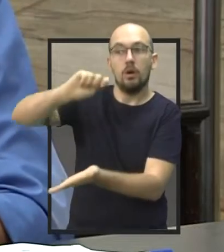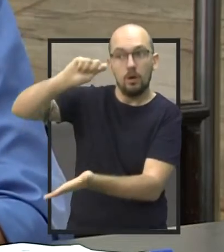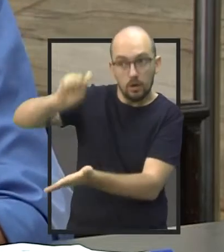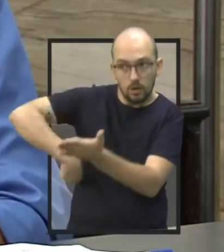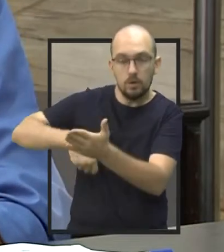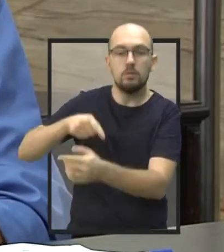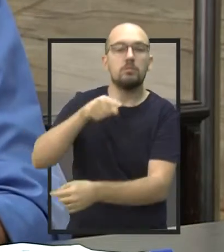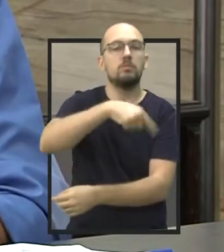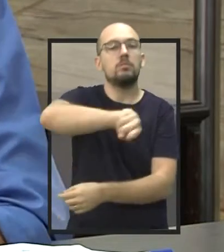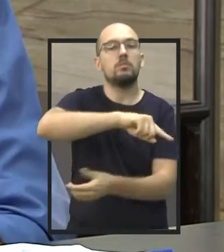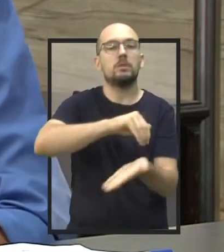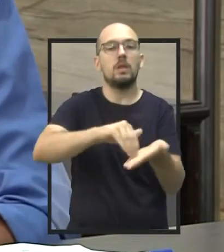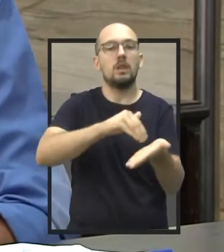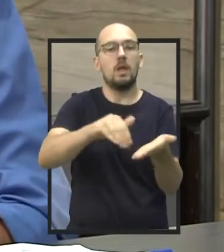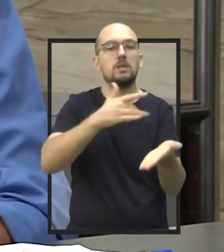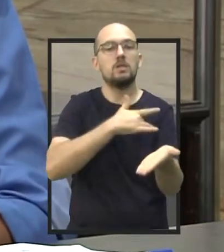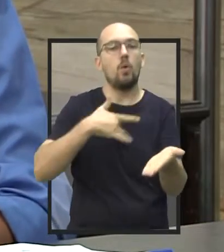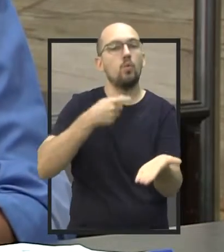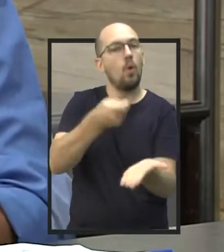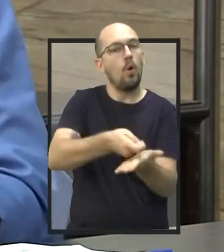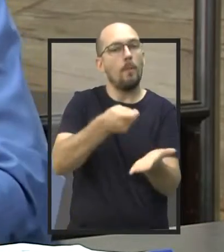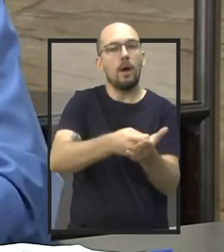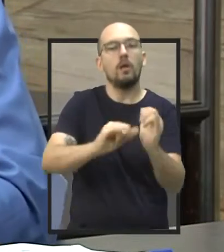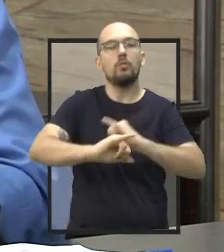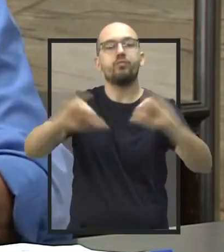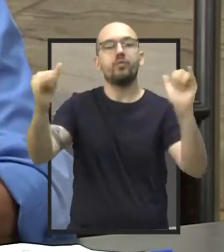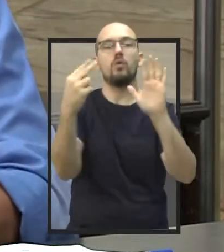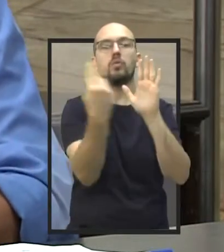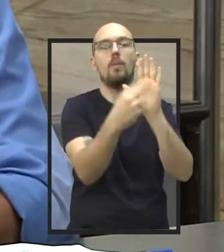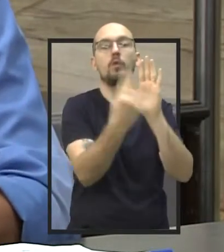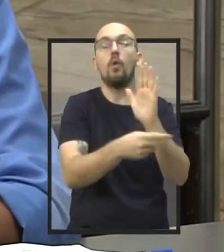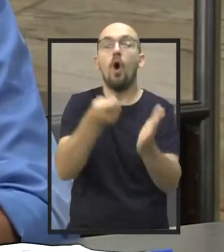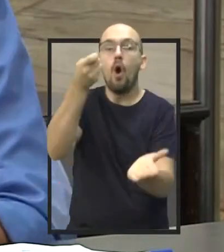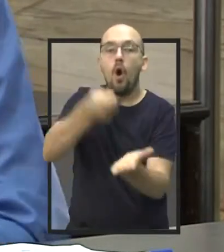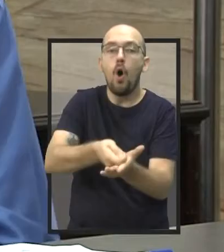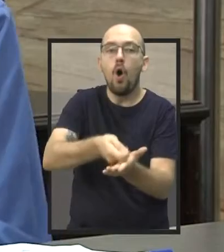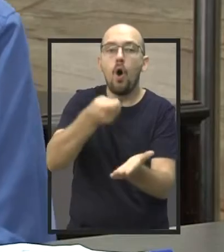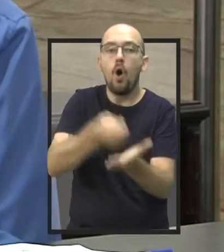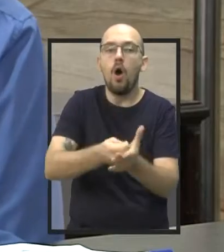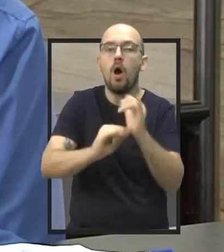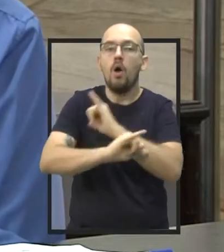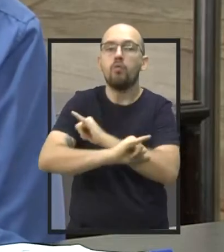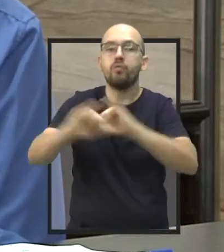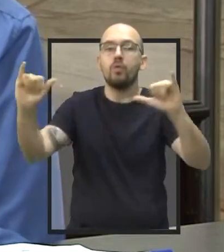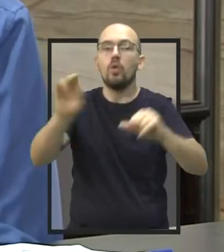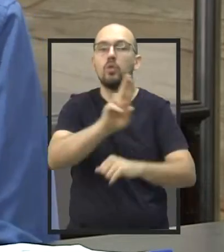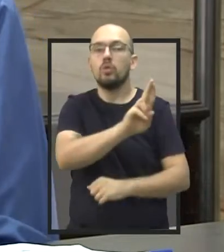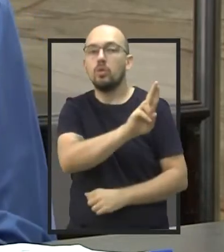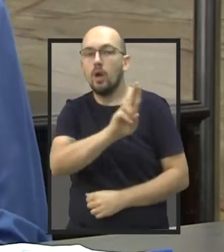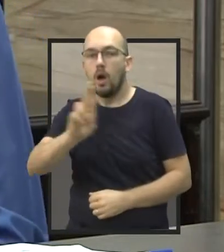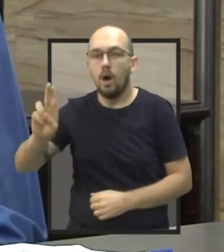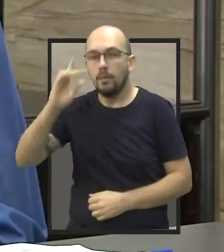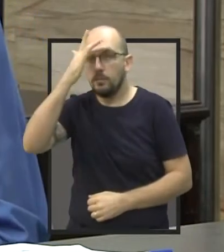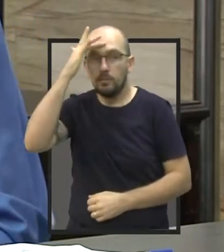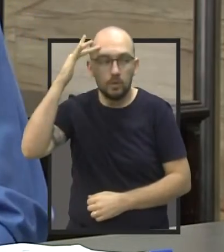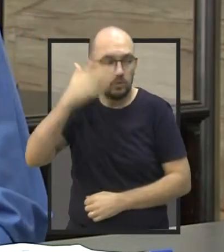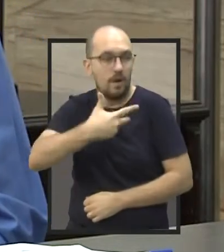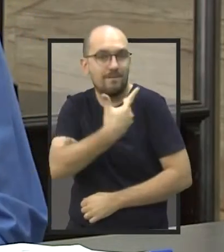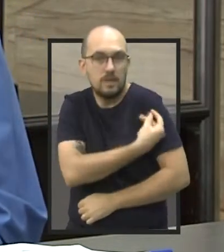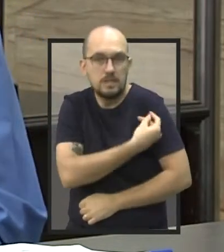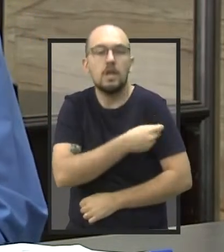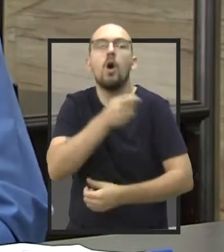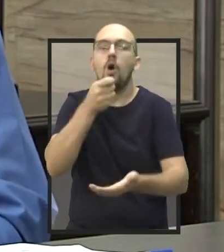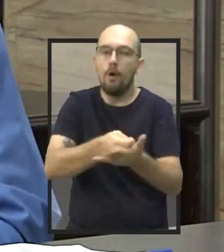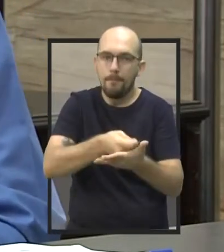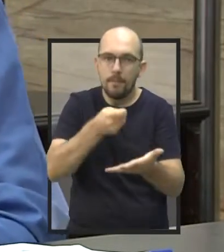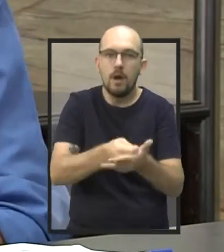pela Secretaria de Saúde. Ela tem até a obrigação de divulgar o nome das pessoas que foram vacinadas.